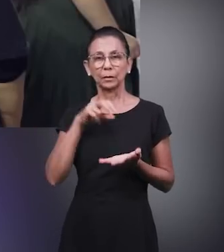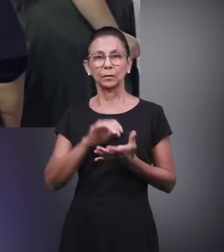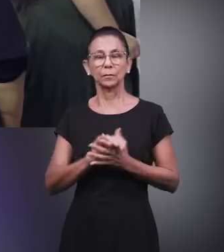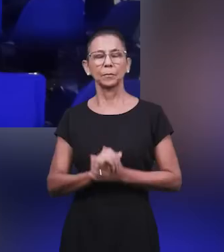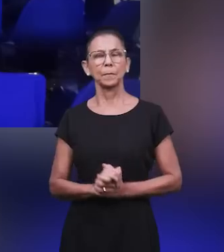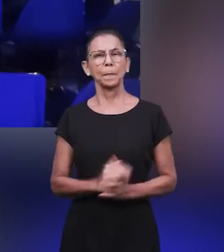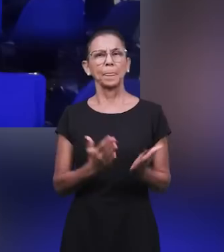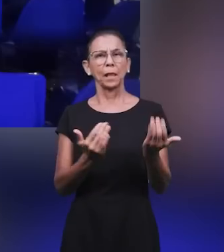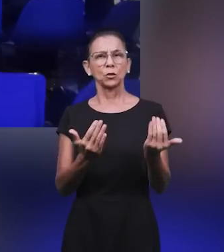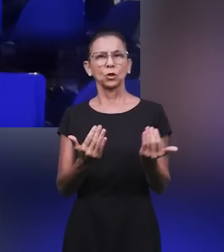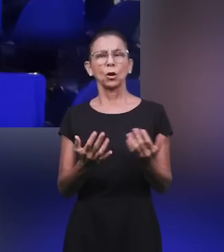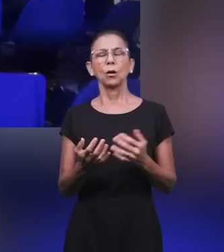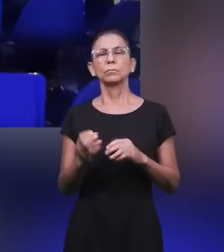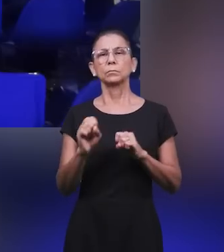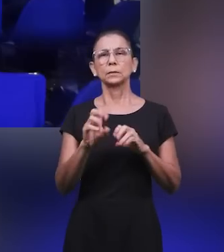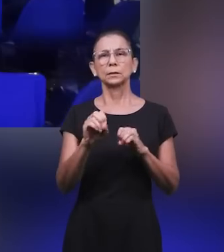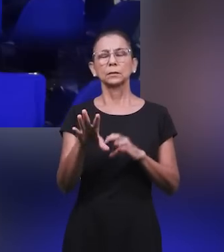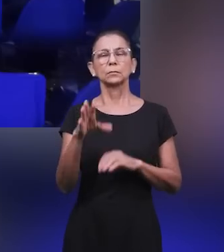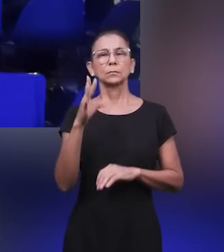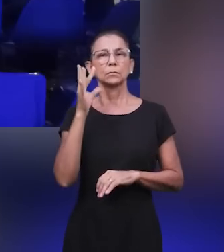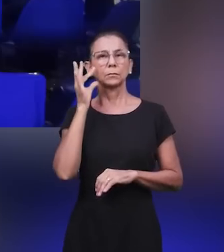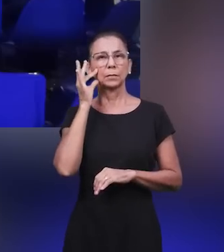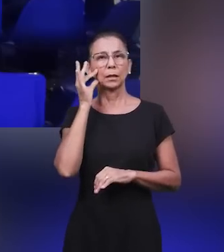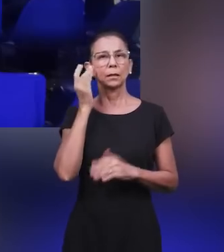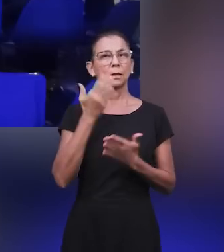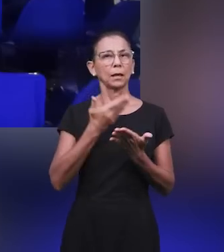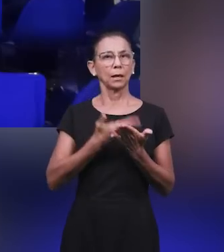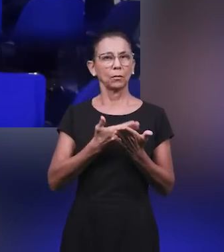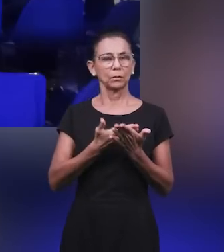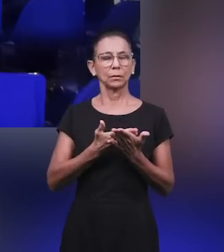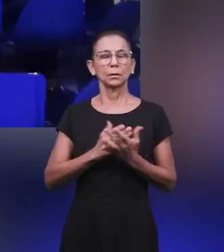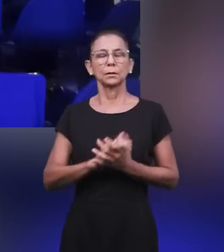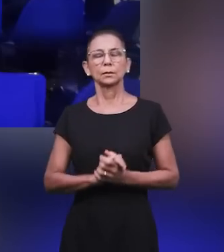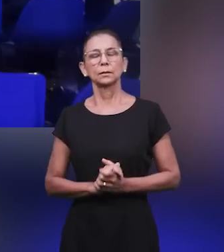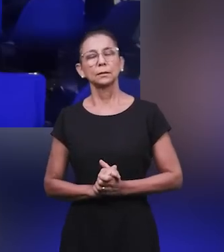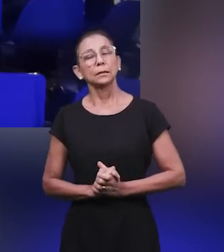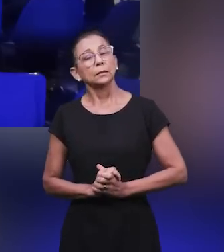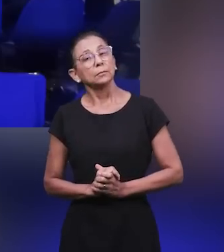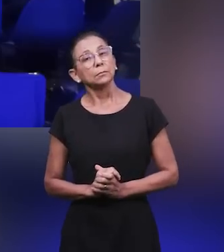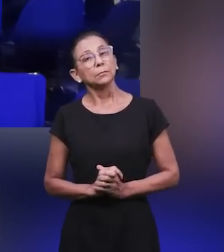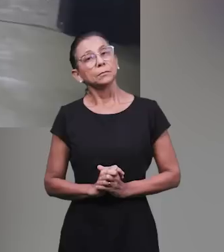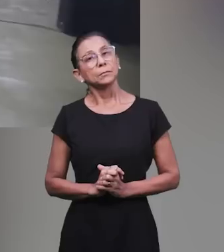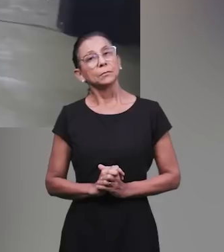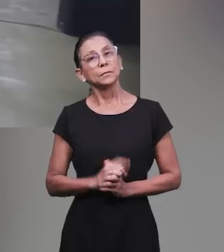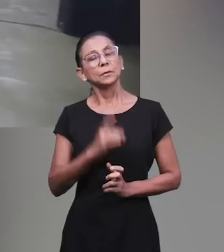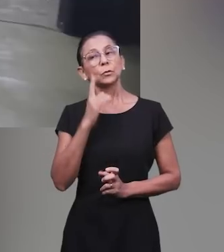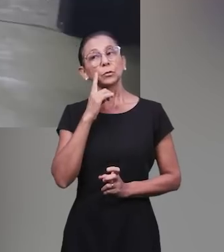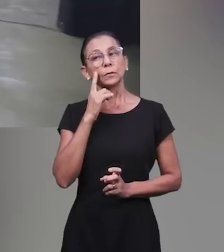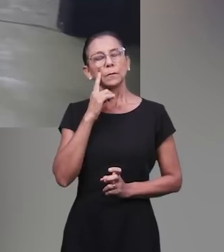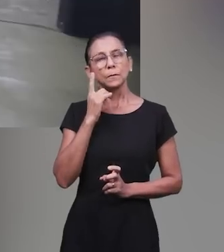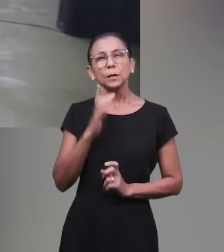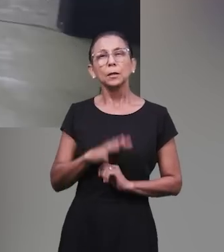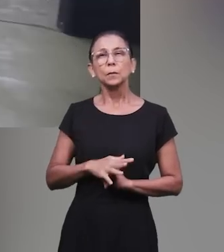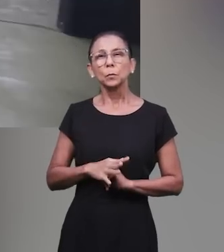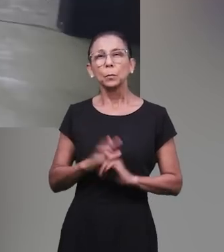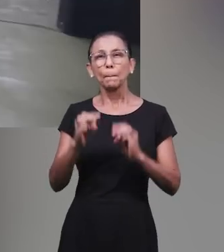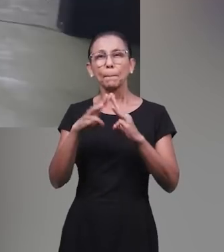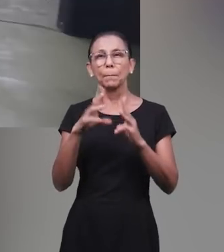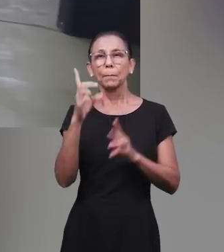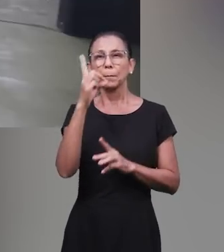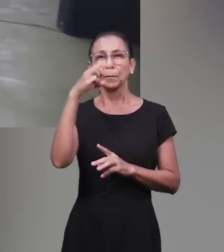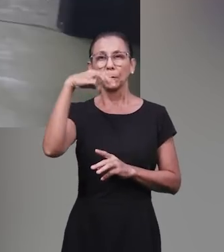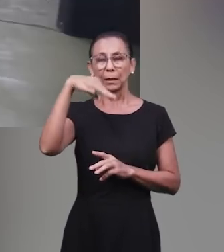jovens teriam alguns ensinos presenciais, mas como vimos que existiria a transmissão de Domingos